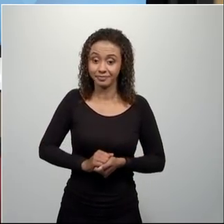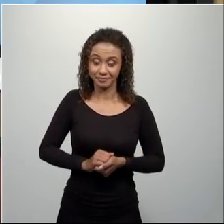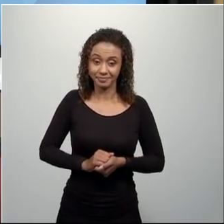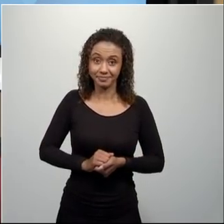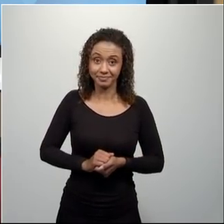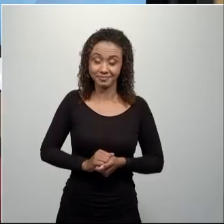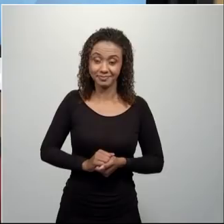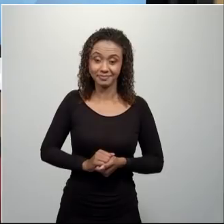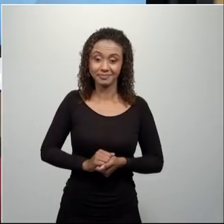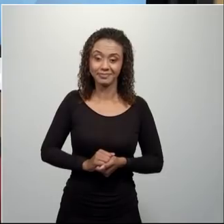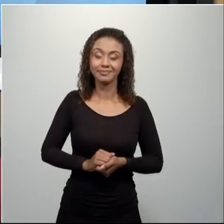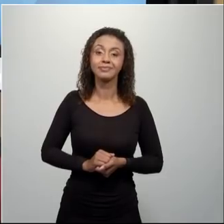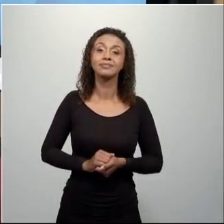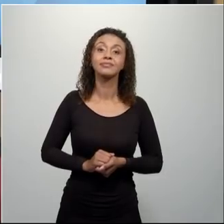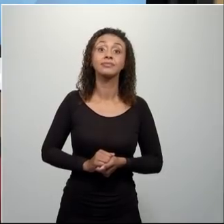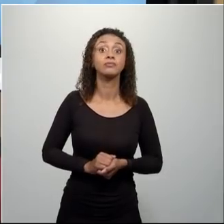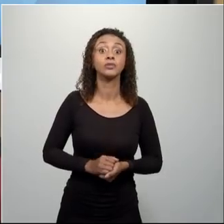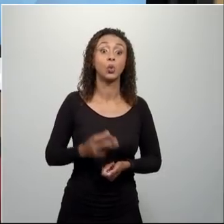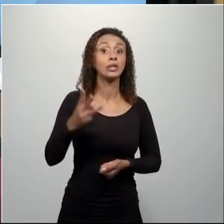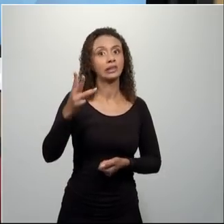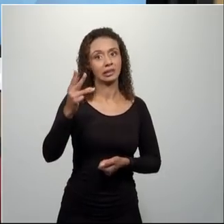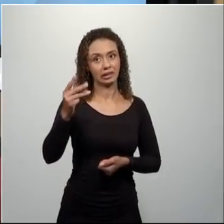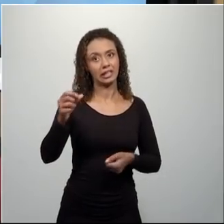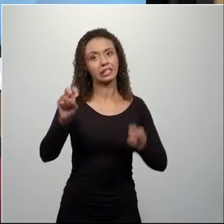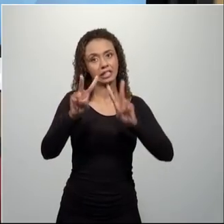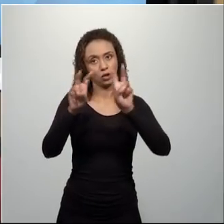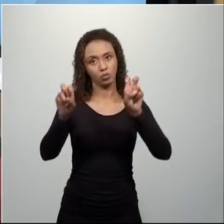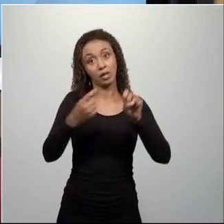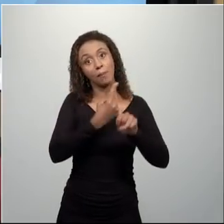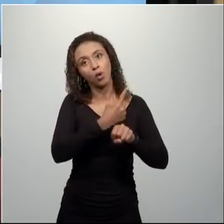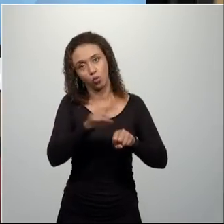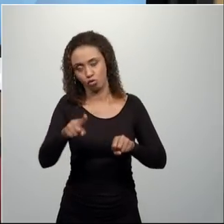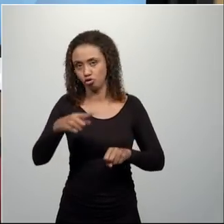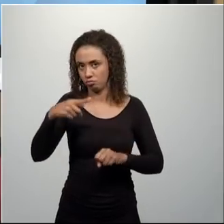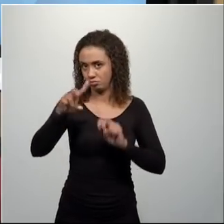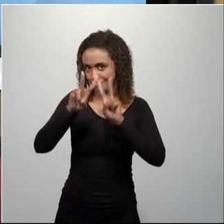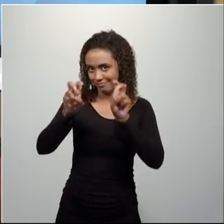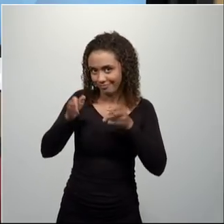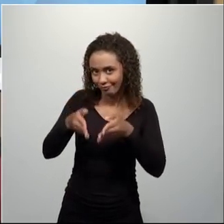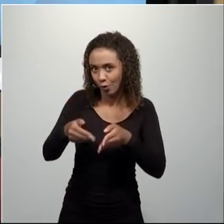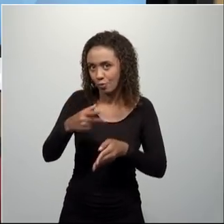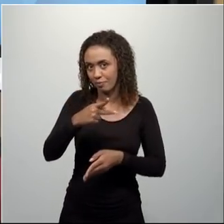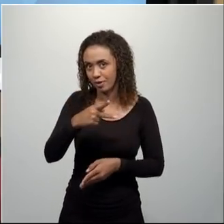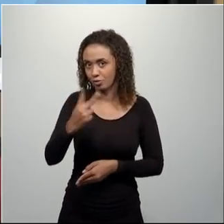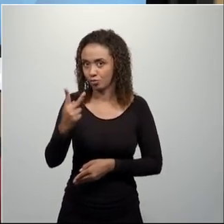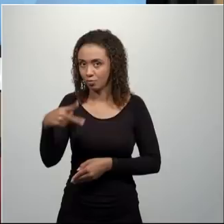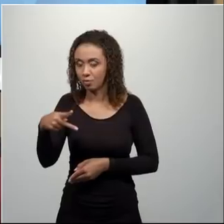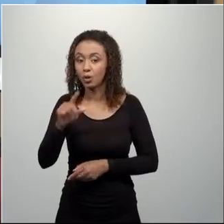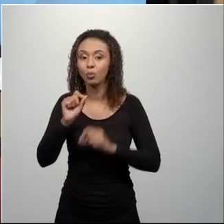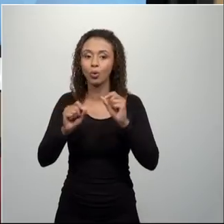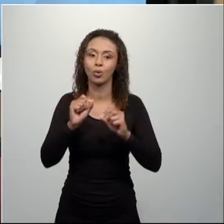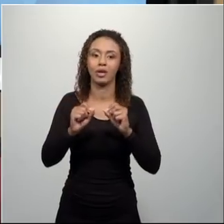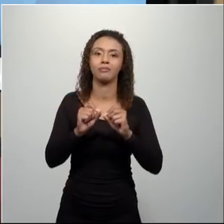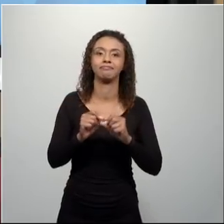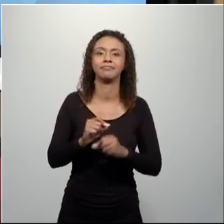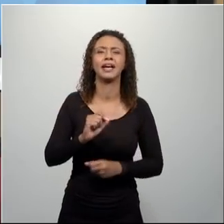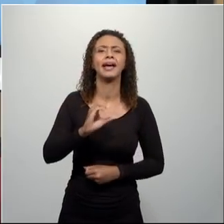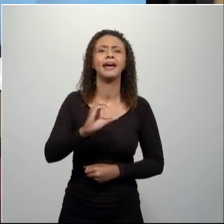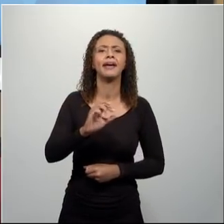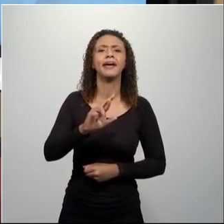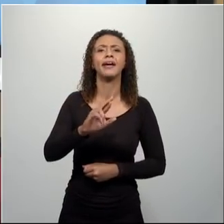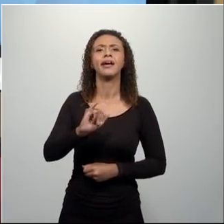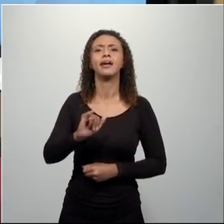e o terceiro tema e último na parte de pepper foi a discussão sobre crypton moedas essa foi a última